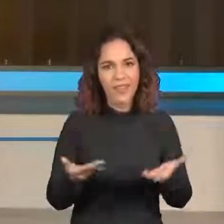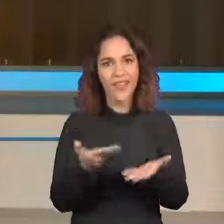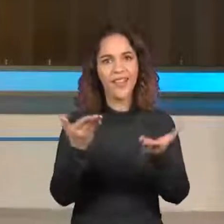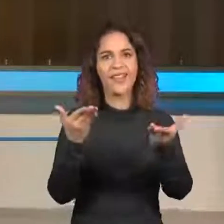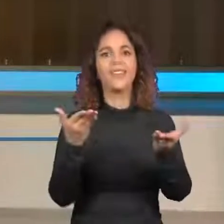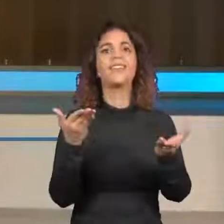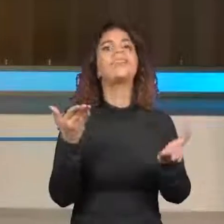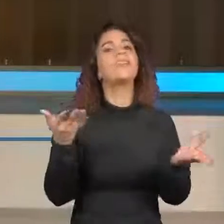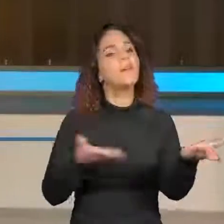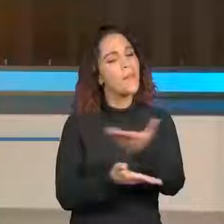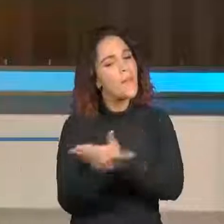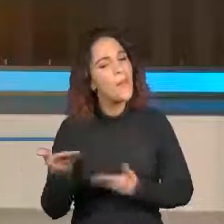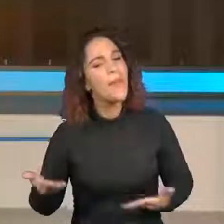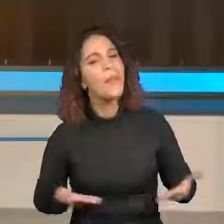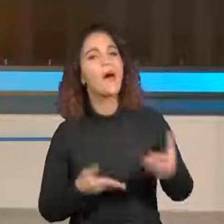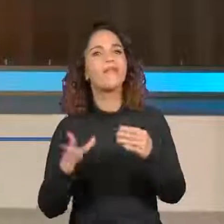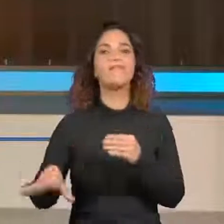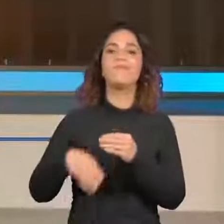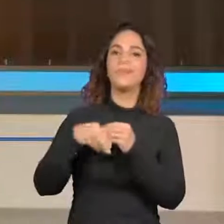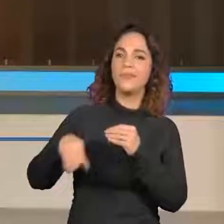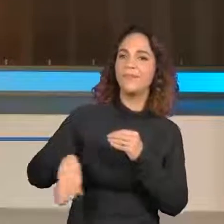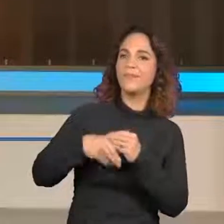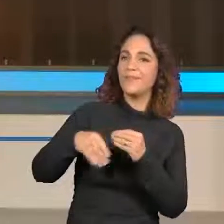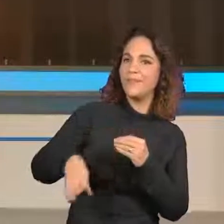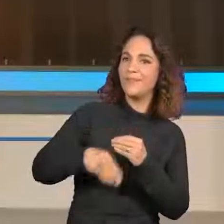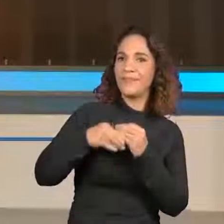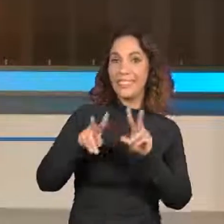e acrescentem mais assuntos aí.